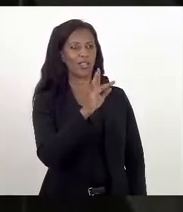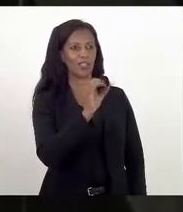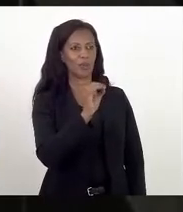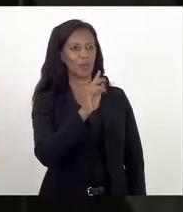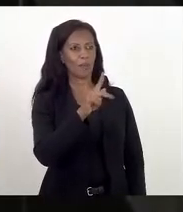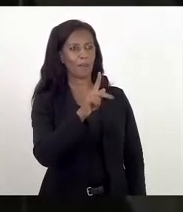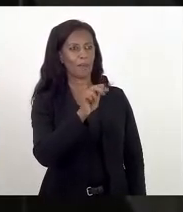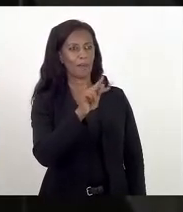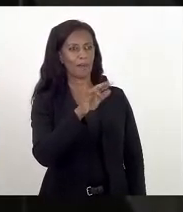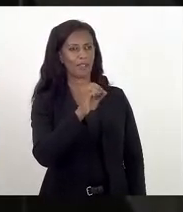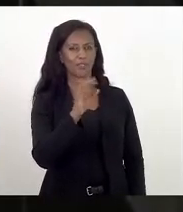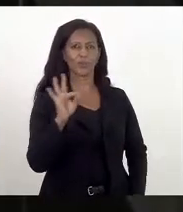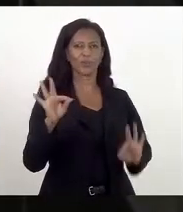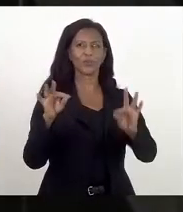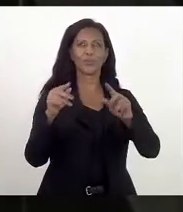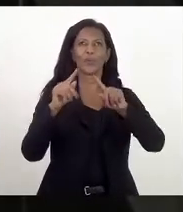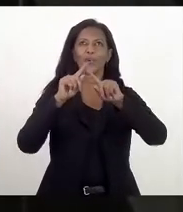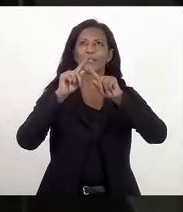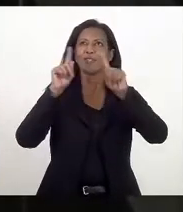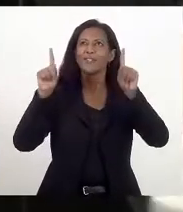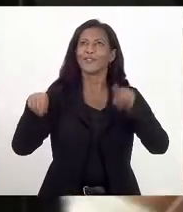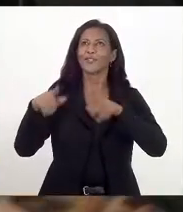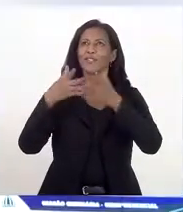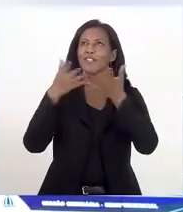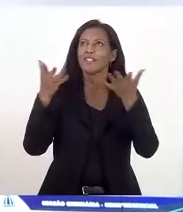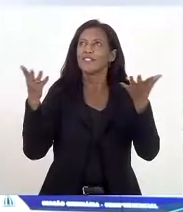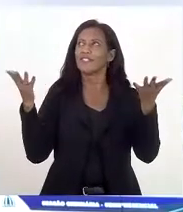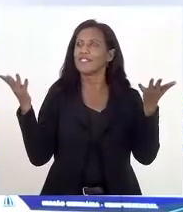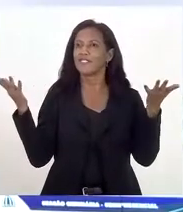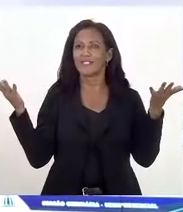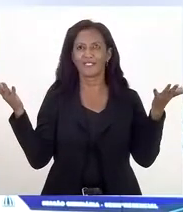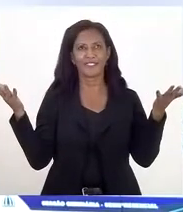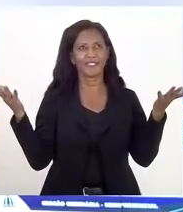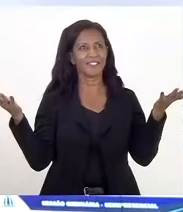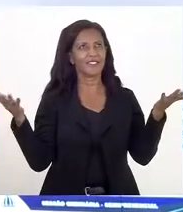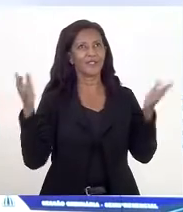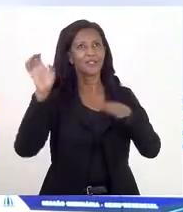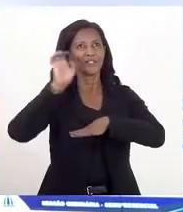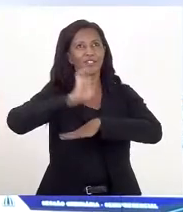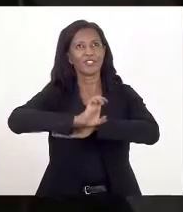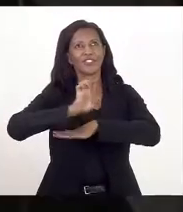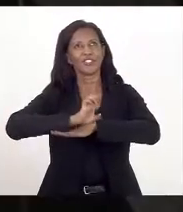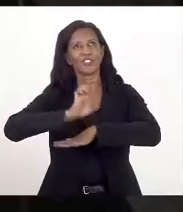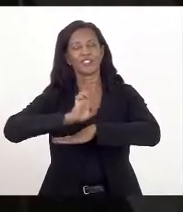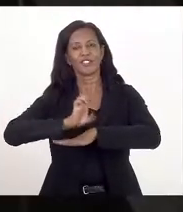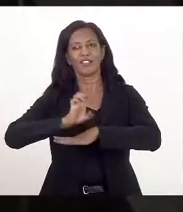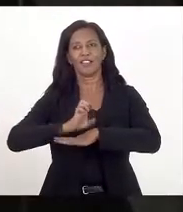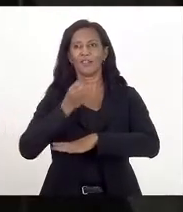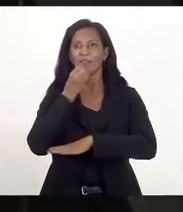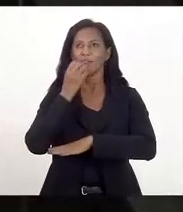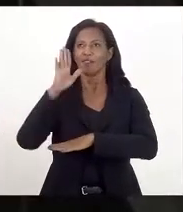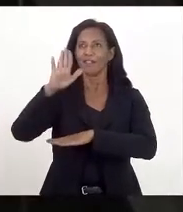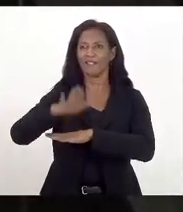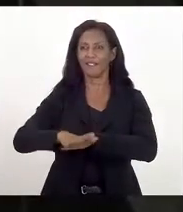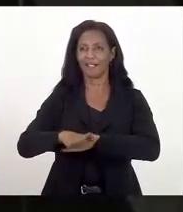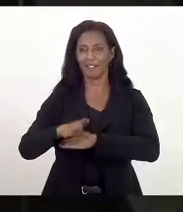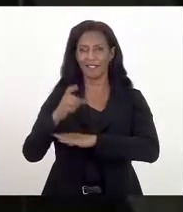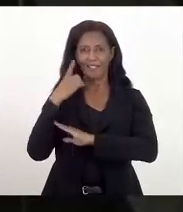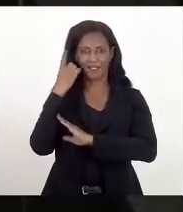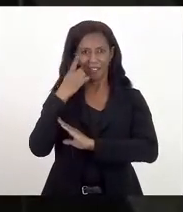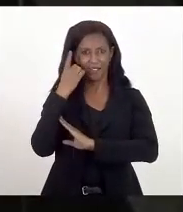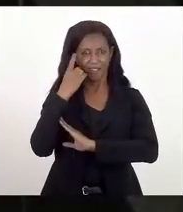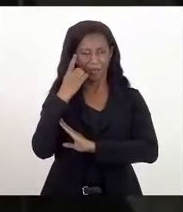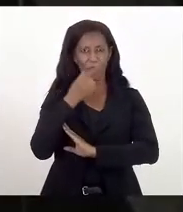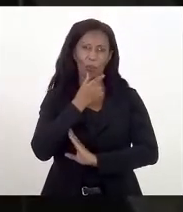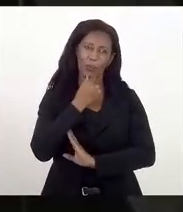tarde a todo o quadro da Defensoria Pública da do nosso Estado. Boa tarde, nobres deputados e